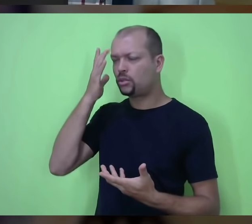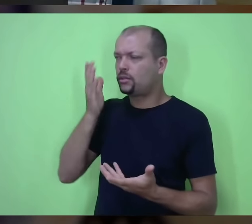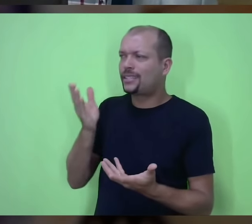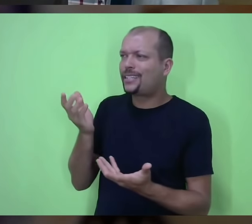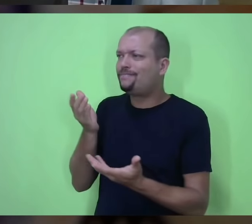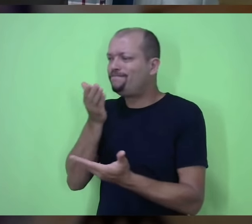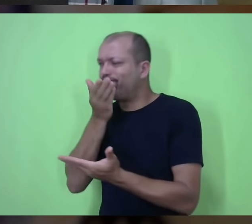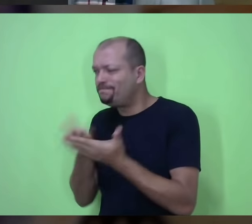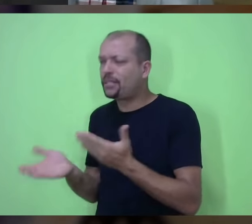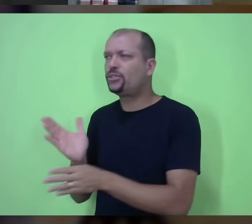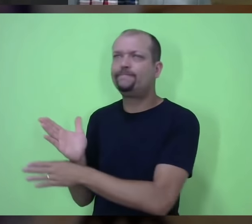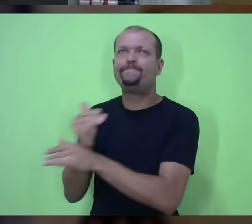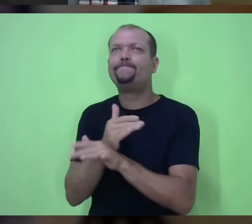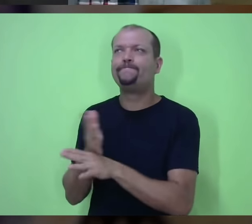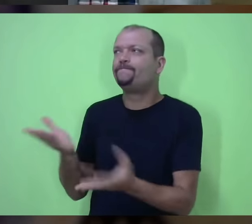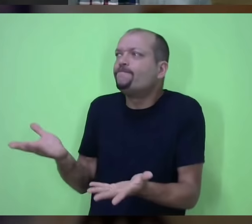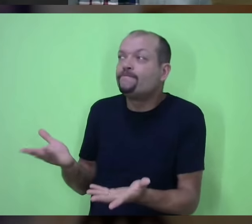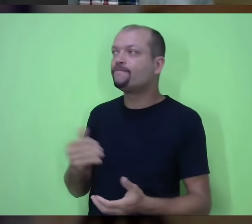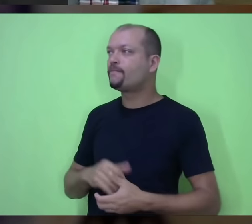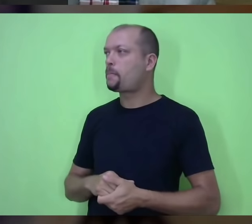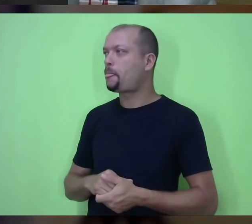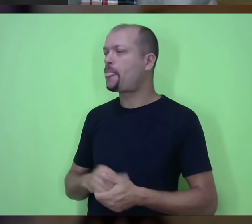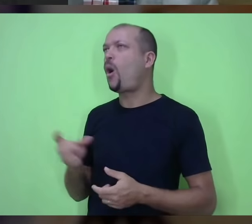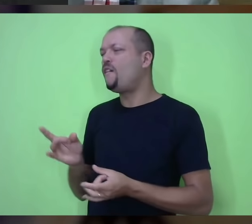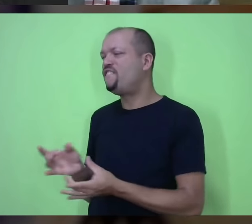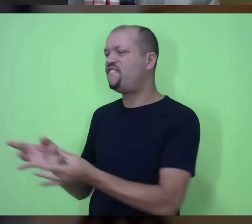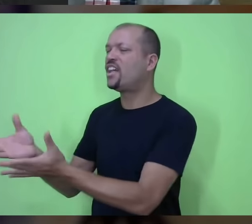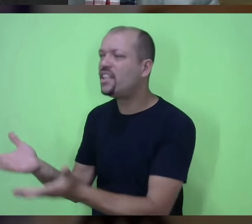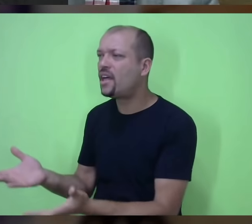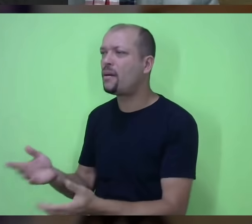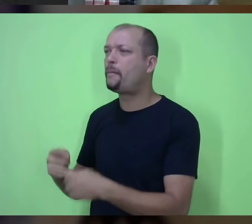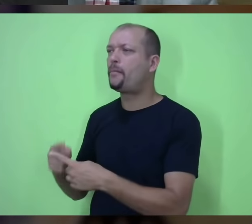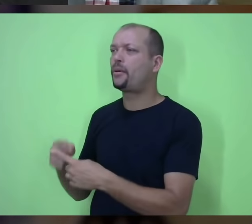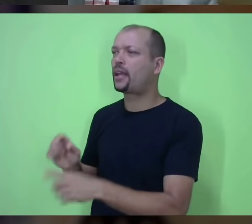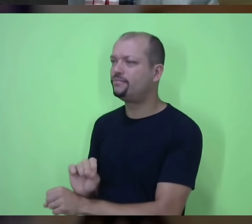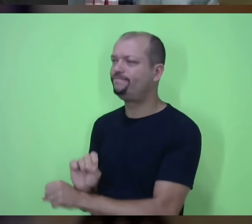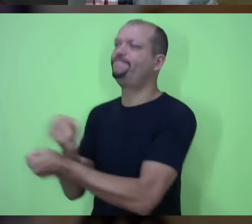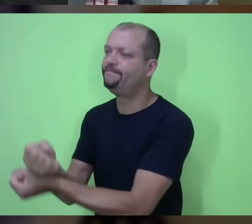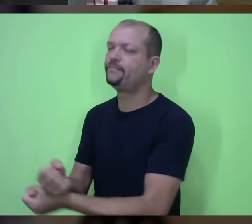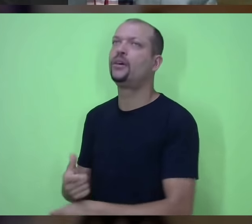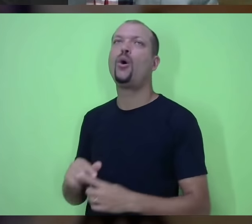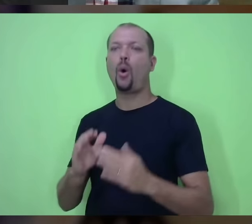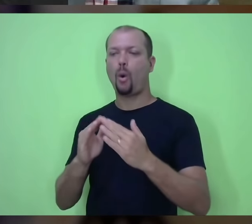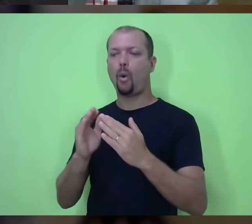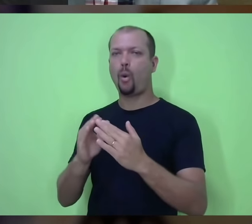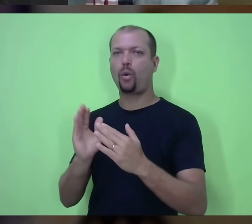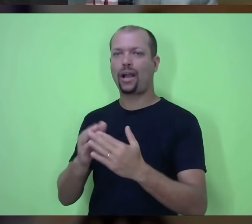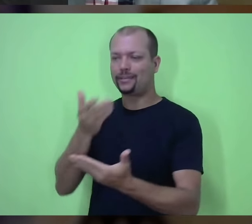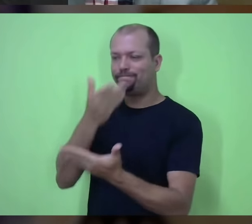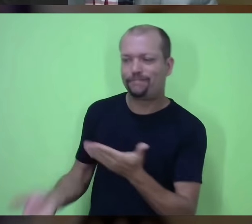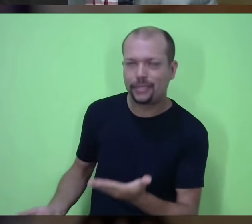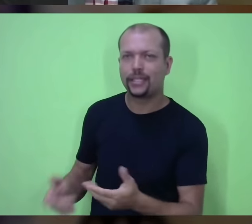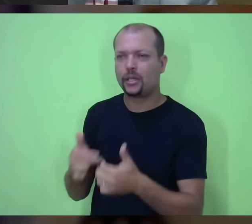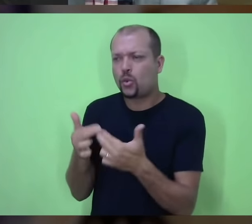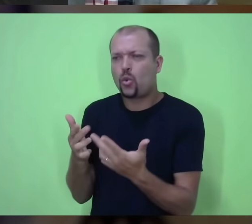tivesse sido perdido, vendido como escravo, ou tivesse a sua propriedade ter sido